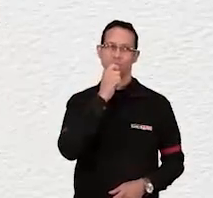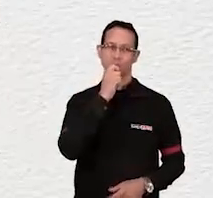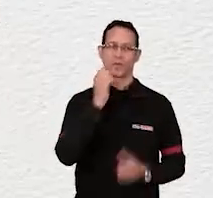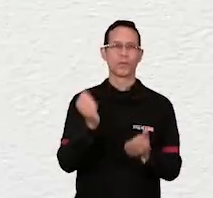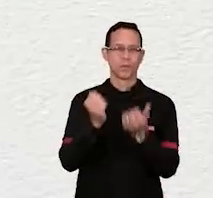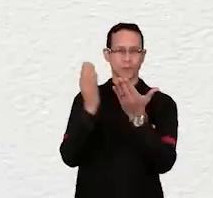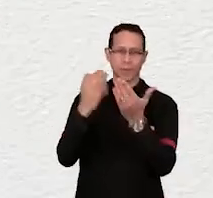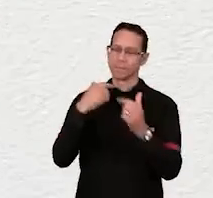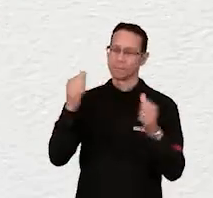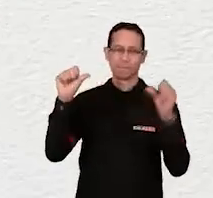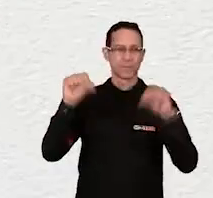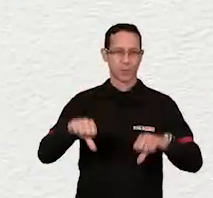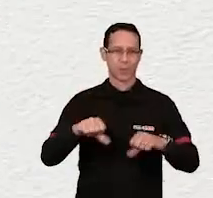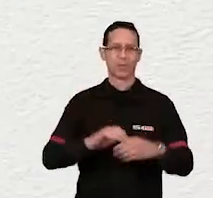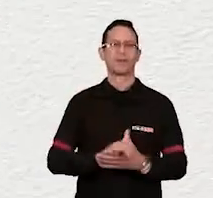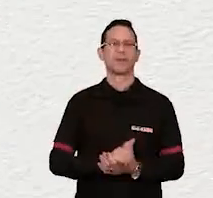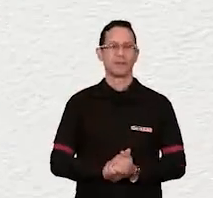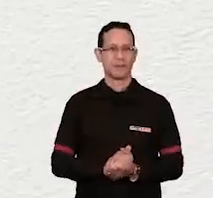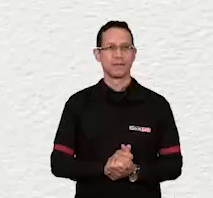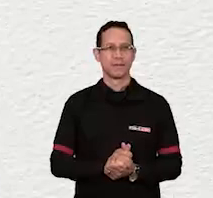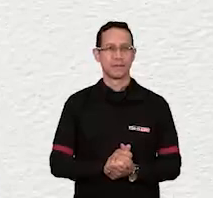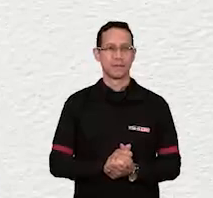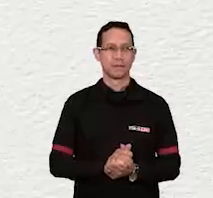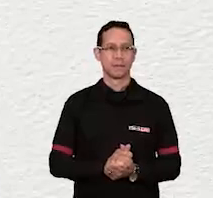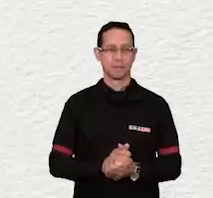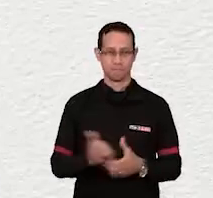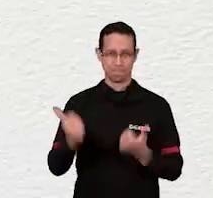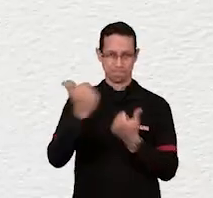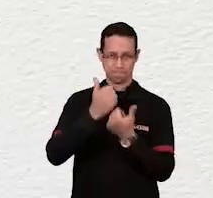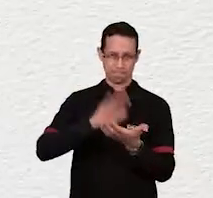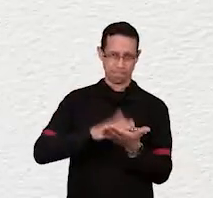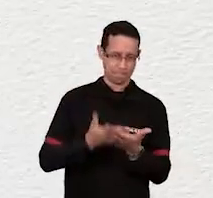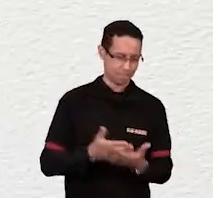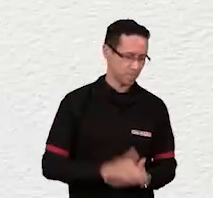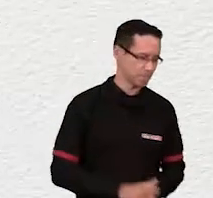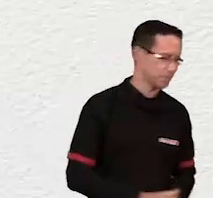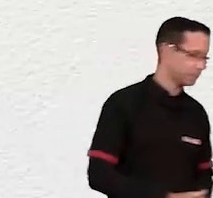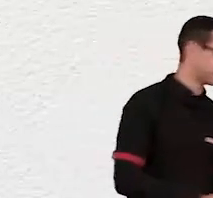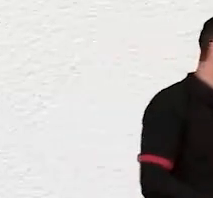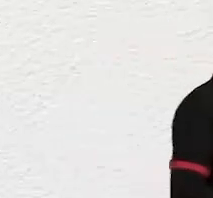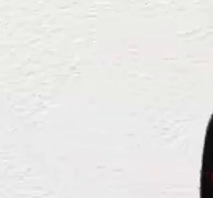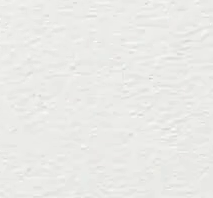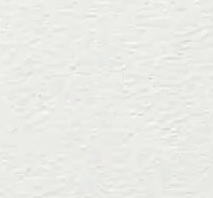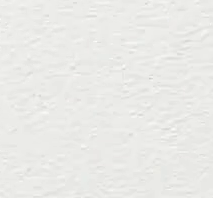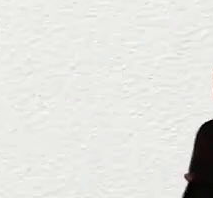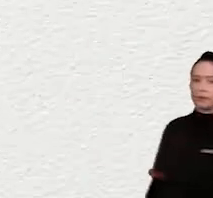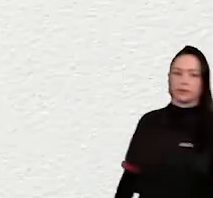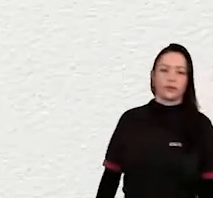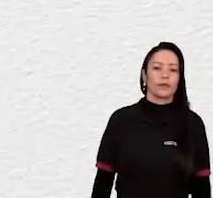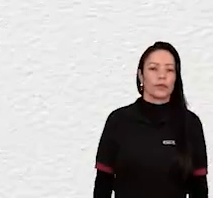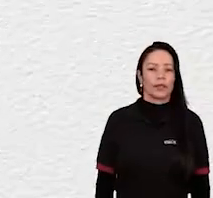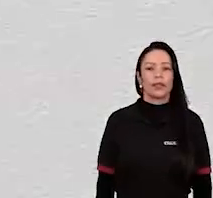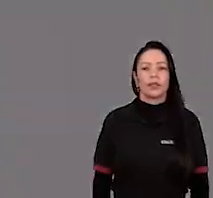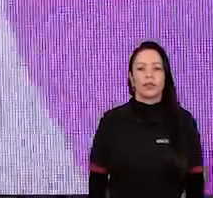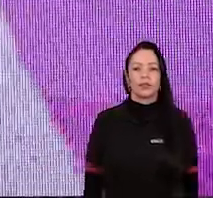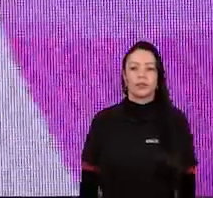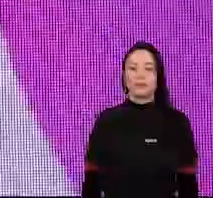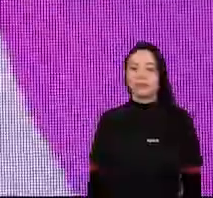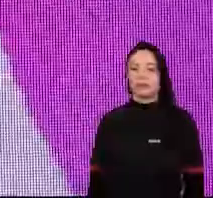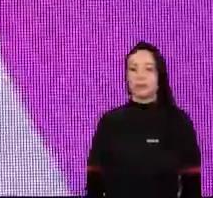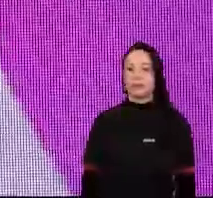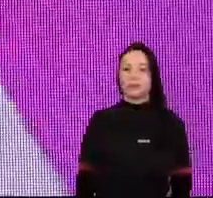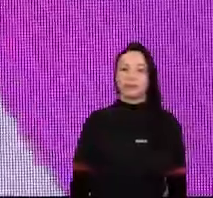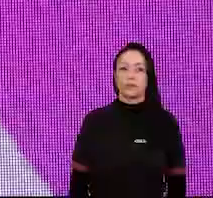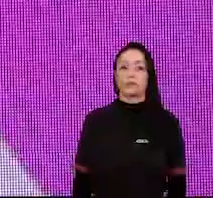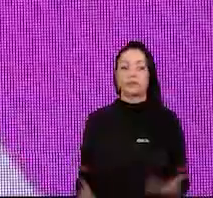realmente está muito pior. Uma coisa que eu gostaria de acrescentar, que eu acho que também é um ponto de discórdia que a gente tem, né, é